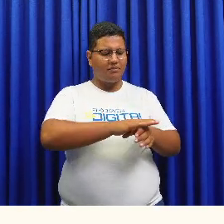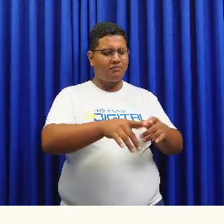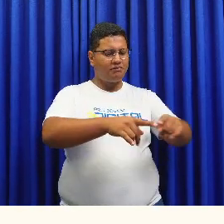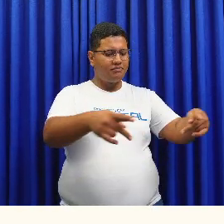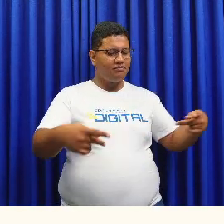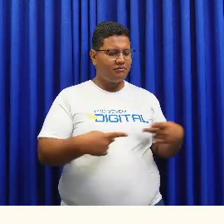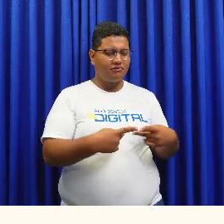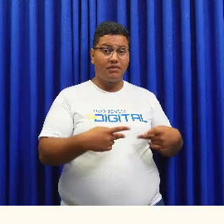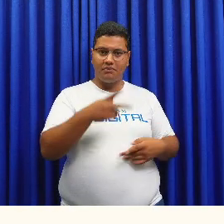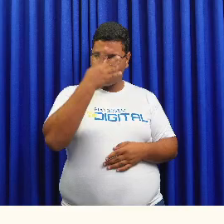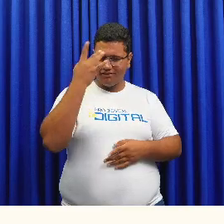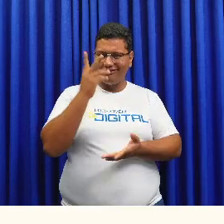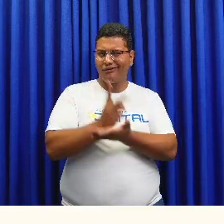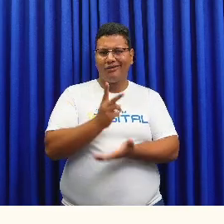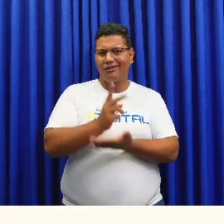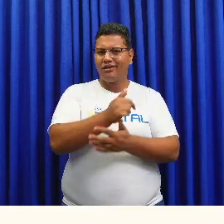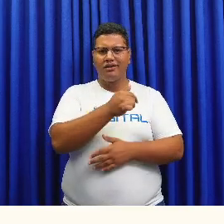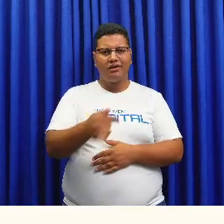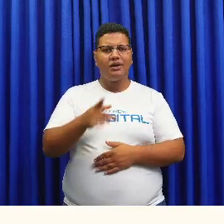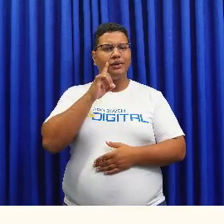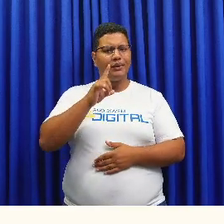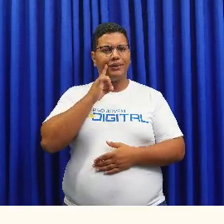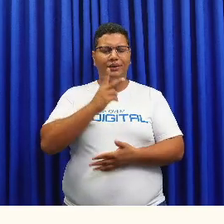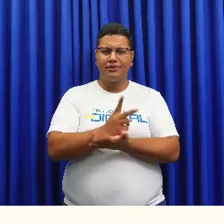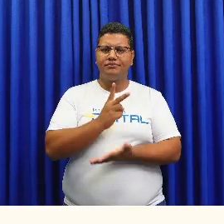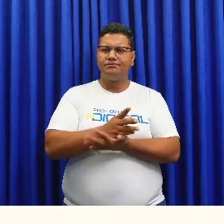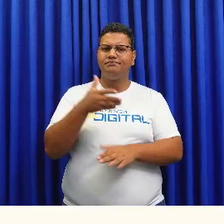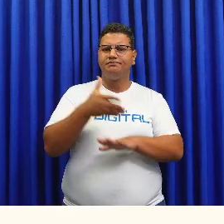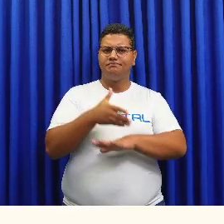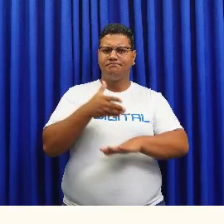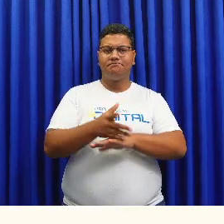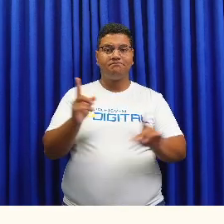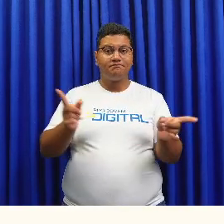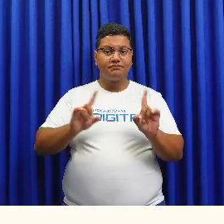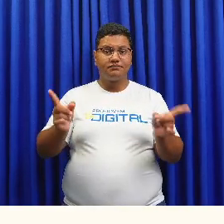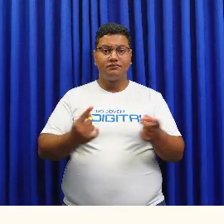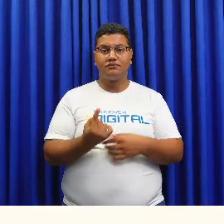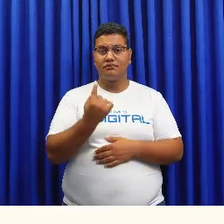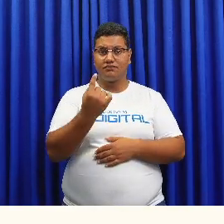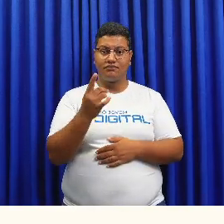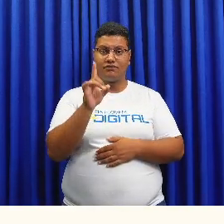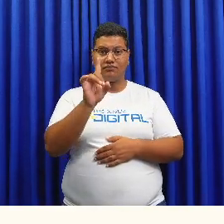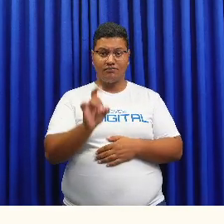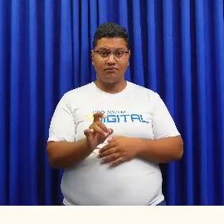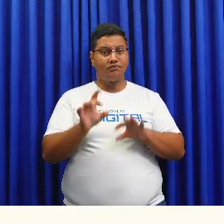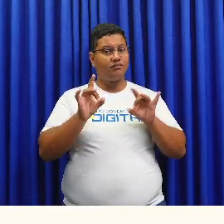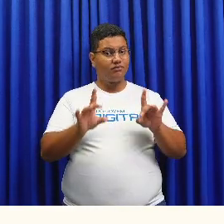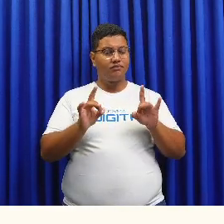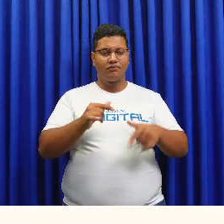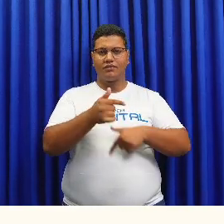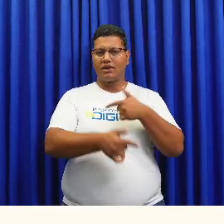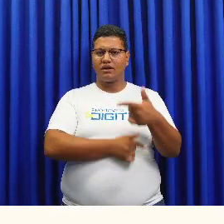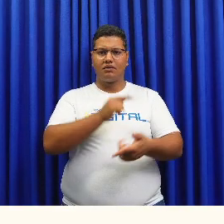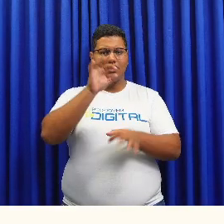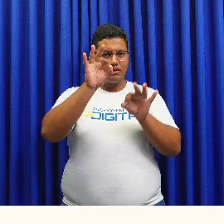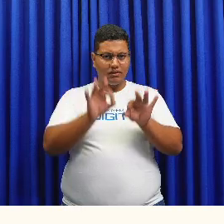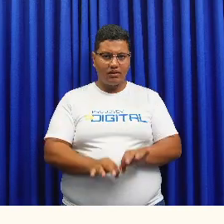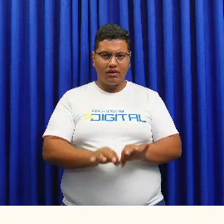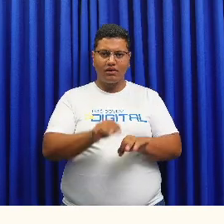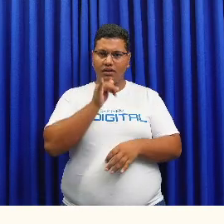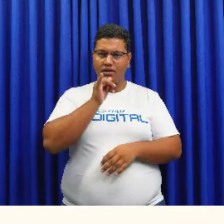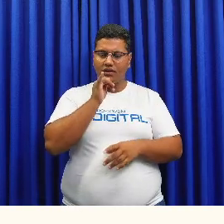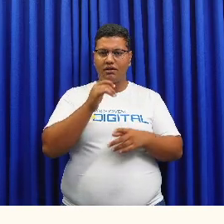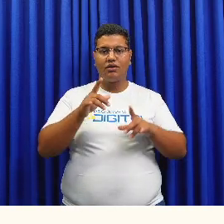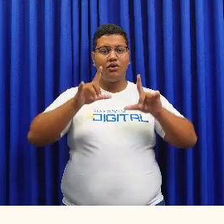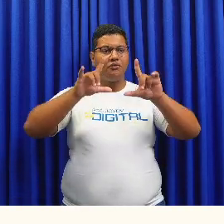seu empregado, ele não fica lá semanalmente consertando alguma coisa na sua casa. Ele foi para fazer um serviço pontual. A mesma coisa